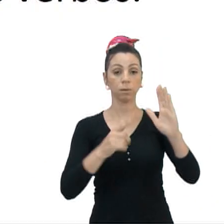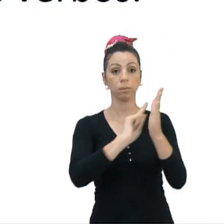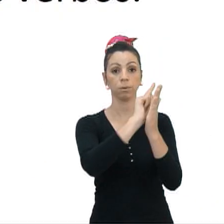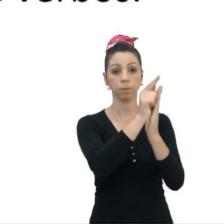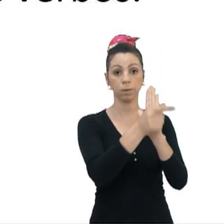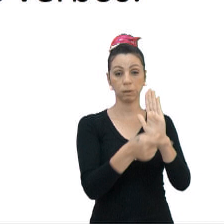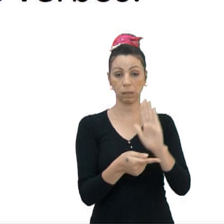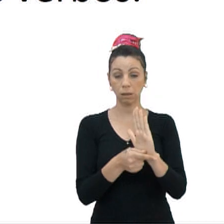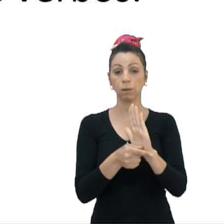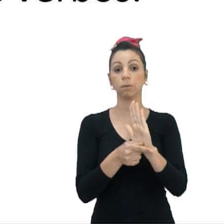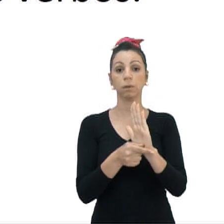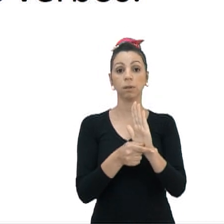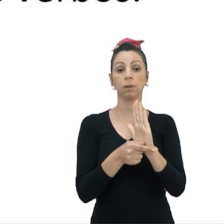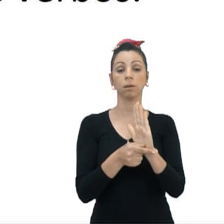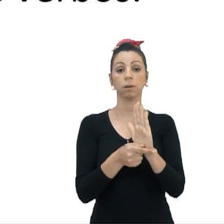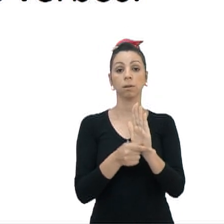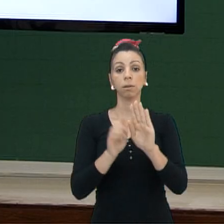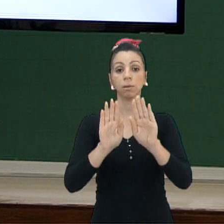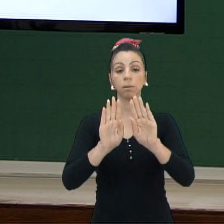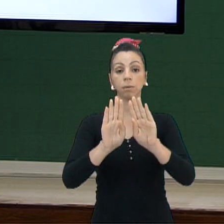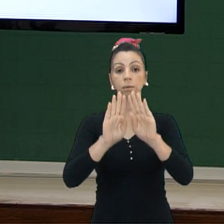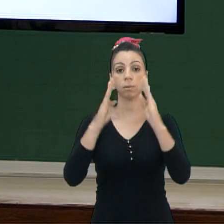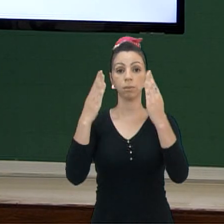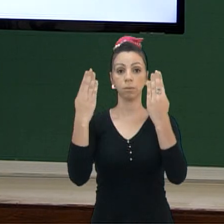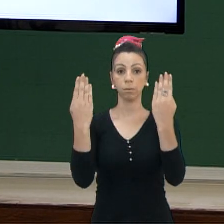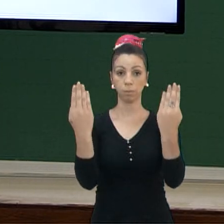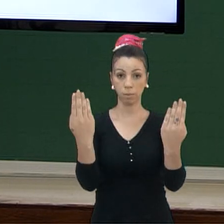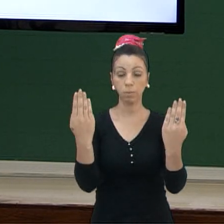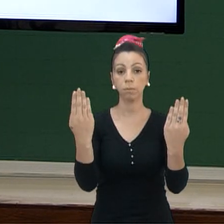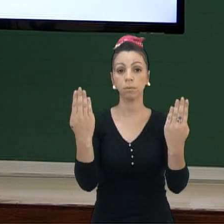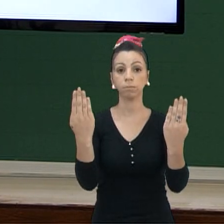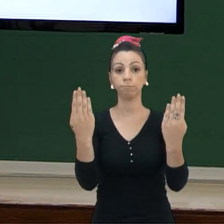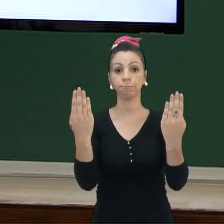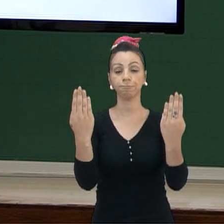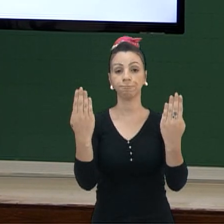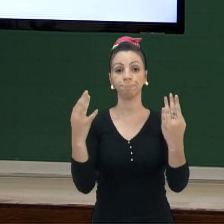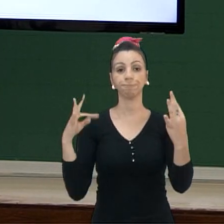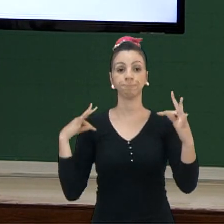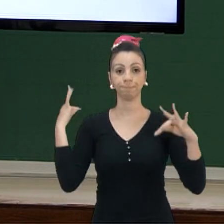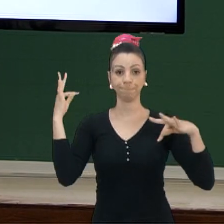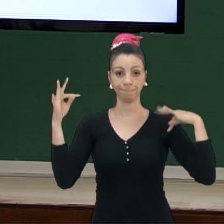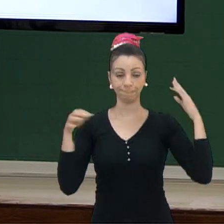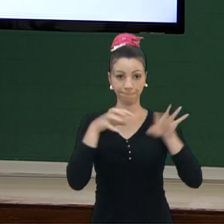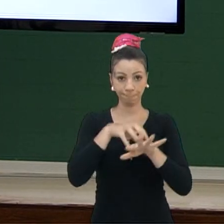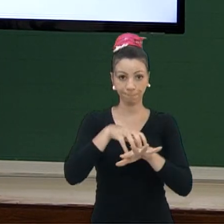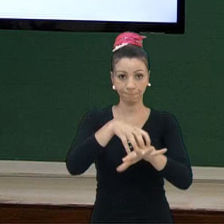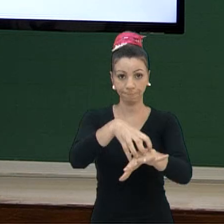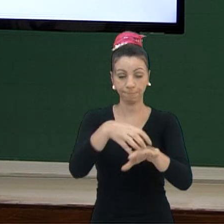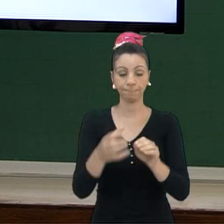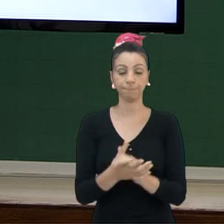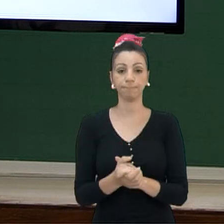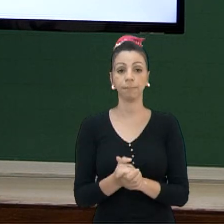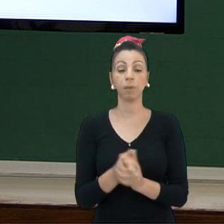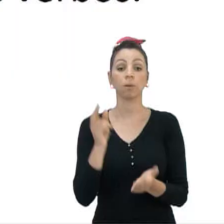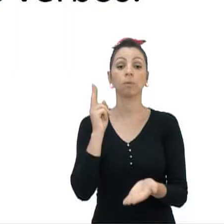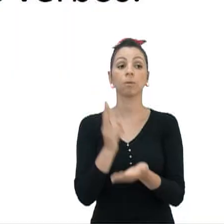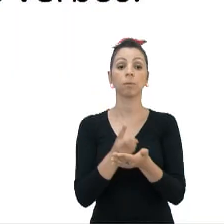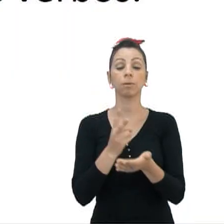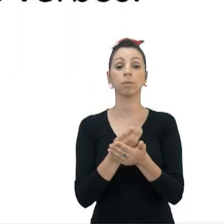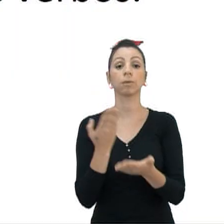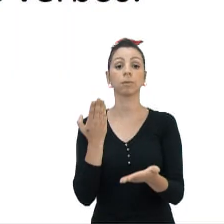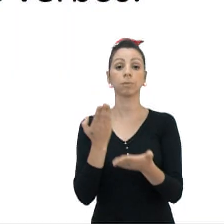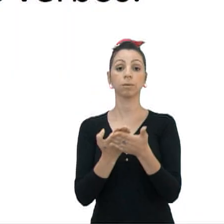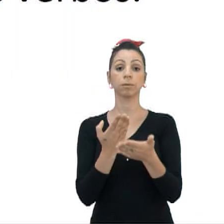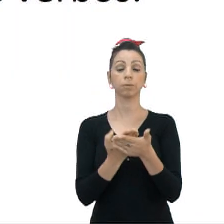turístico. Estão lembrados que nós começamos a falar desse folheto turístico? Hoje a gente vai rever um pouquinho e dar continuidade ao